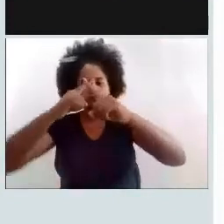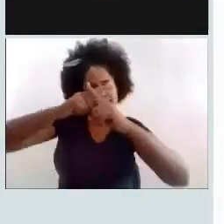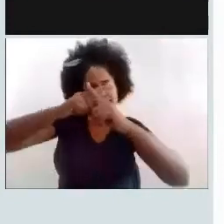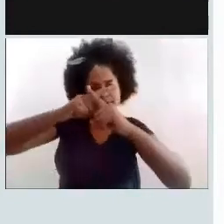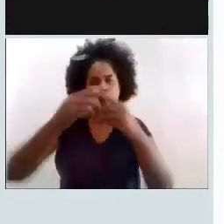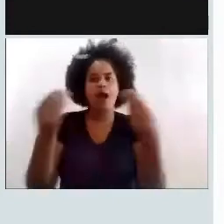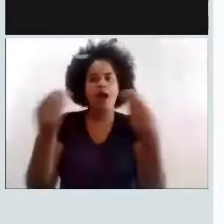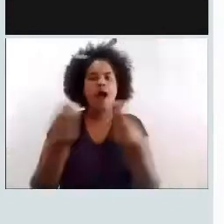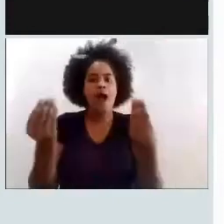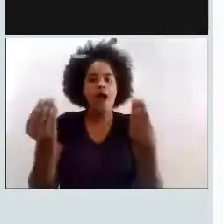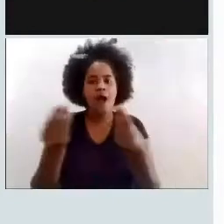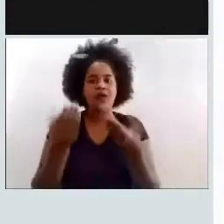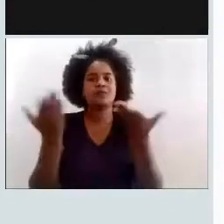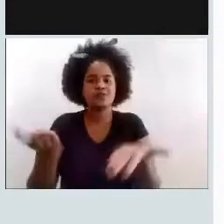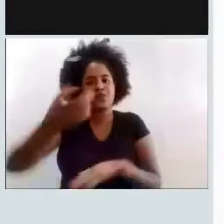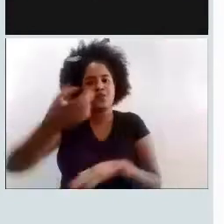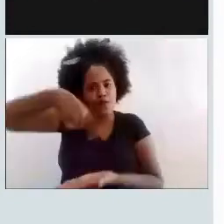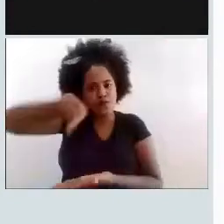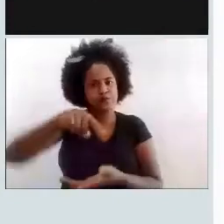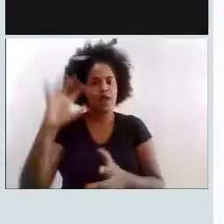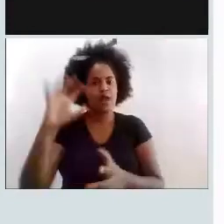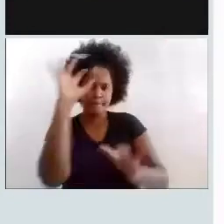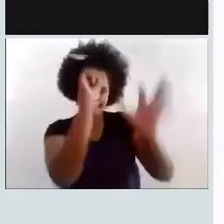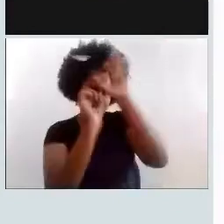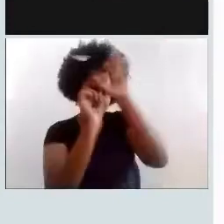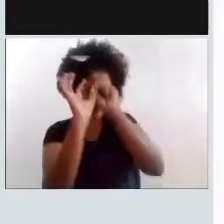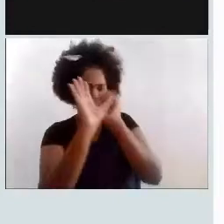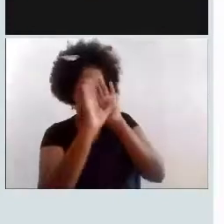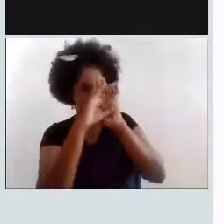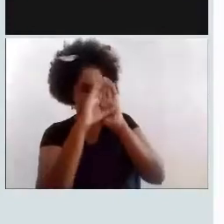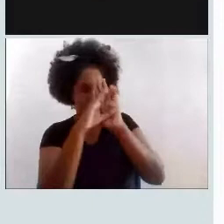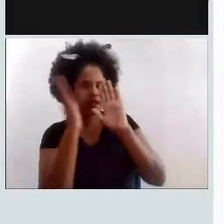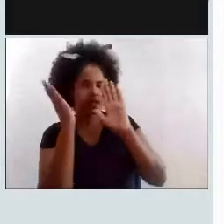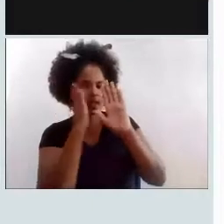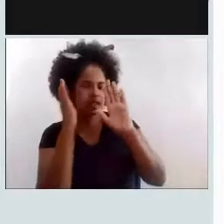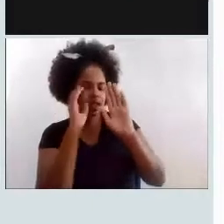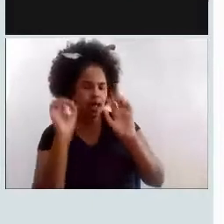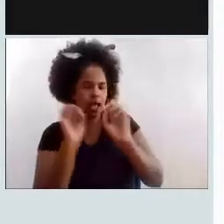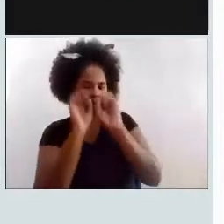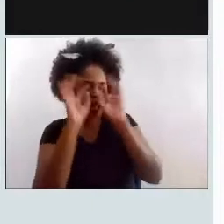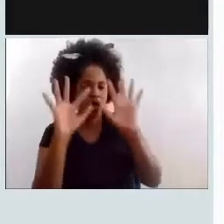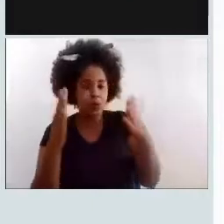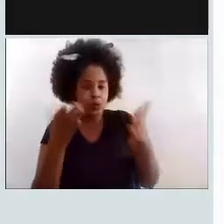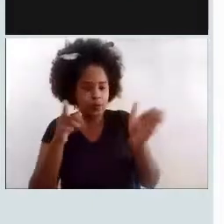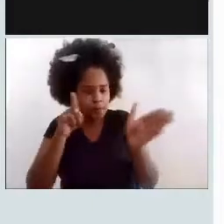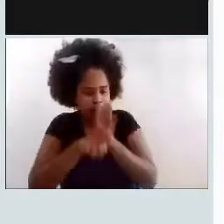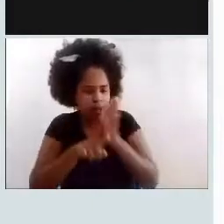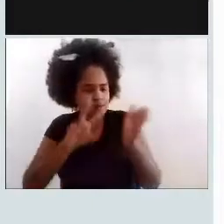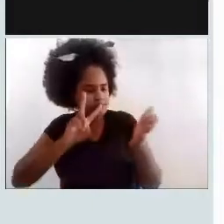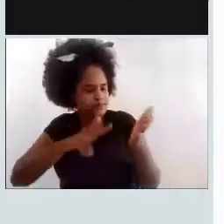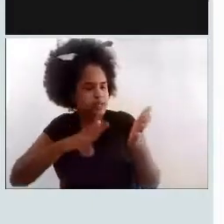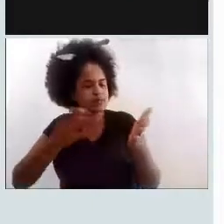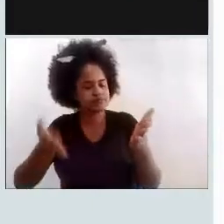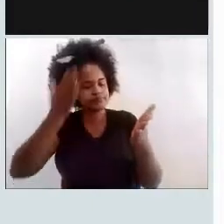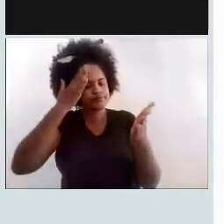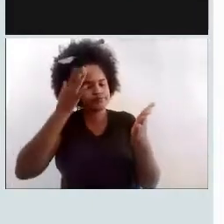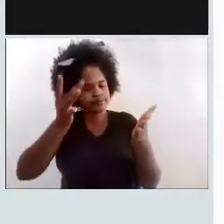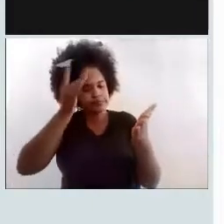esses conceitos para saber aplicá-los de forma correta, certo?